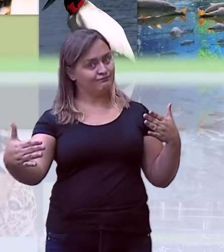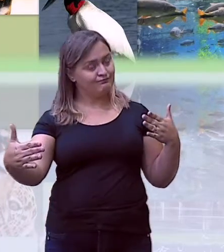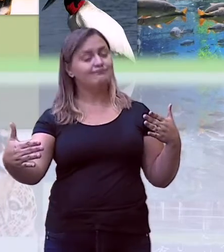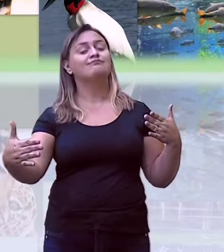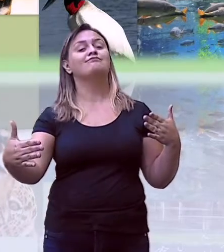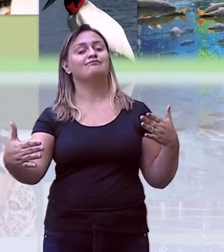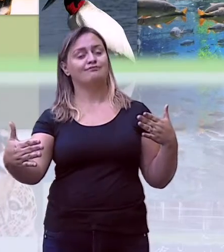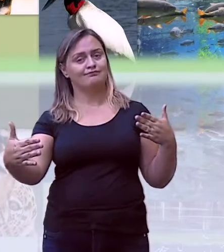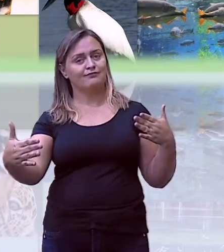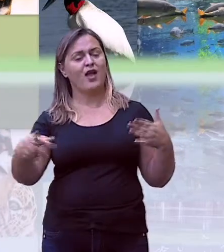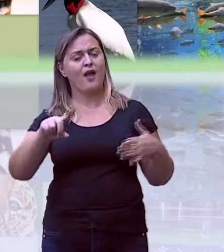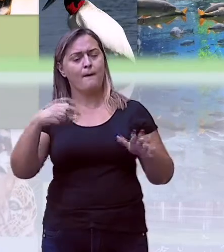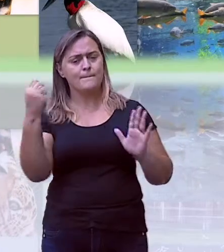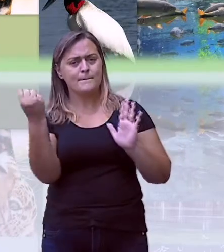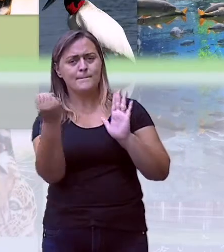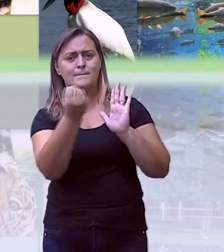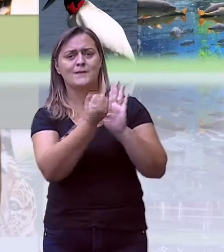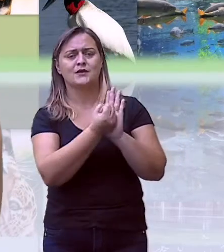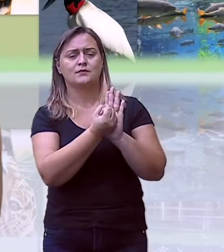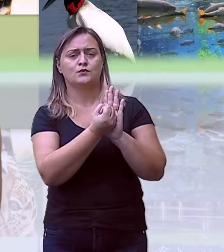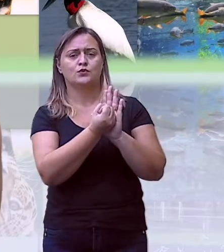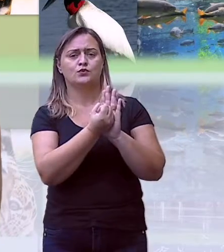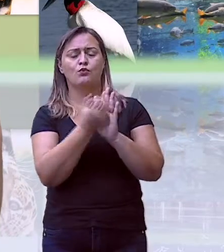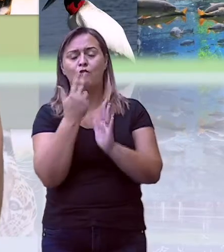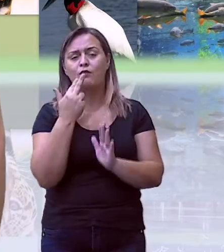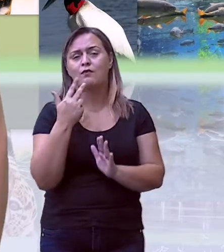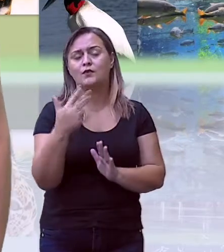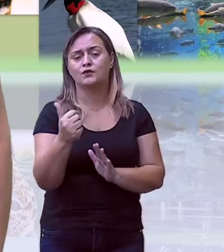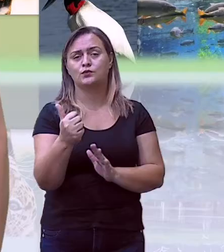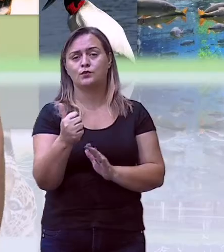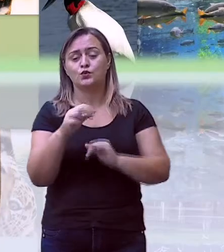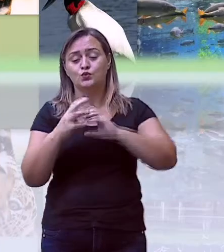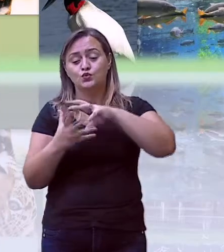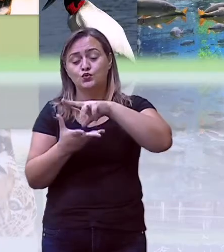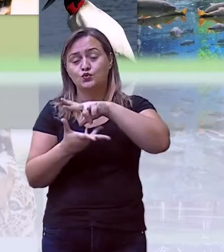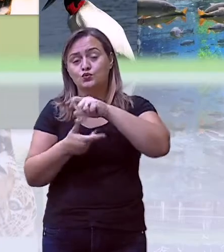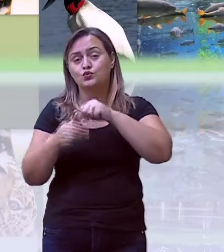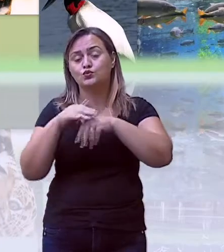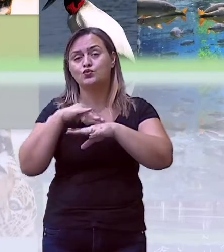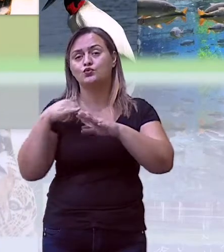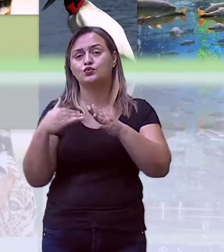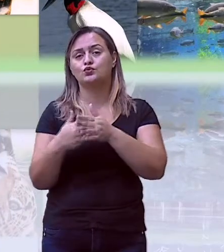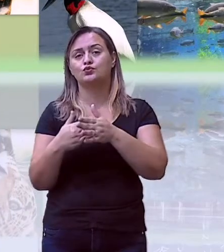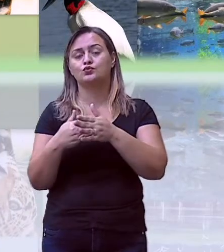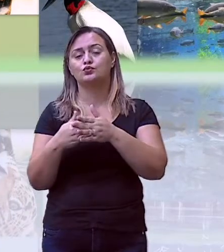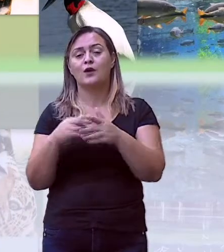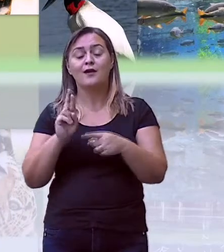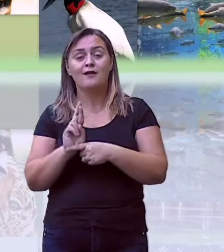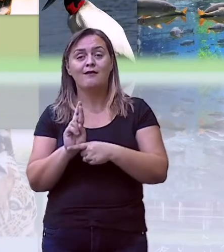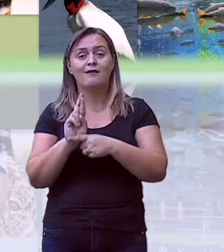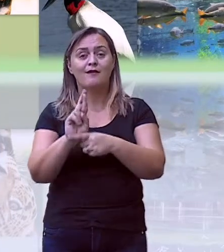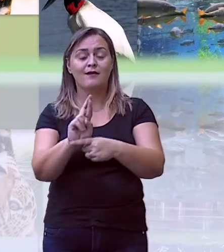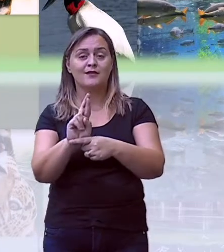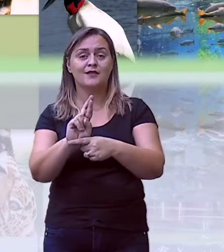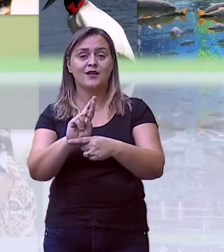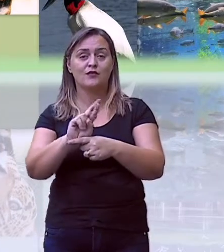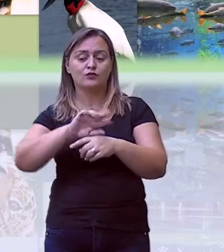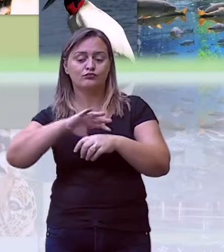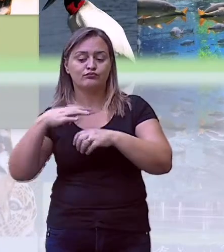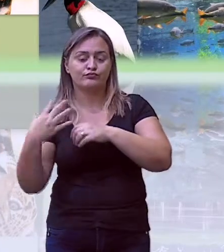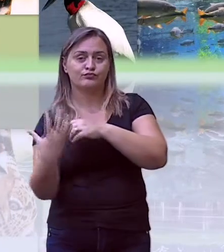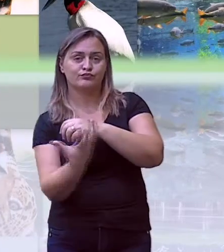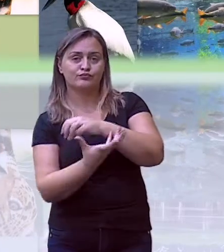Unesco Patrimônio Natural Mundial e reserva da biosfera. Essa região